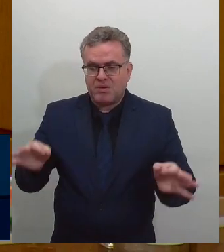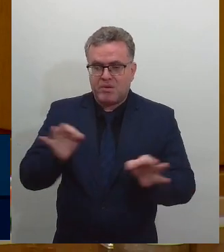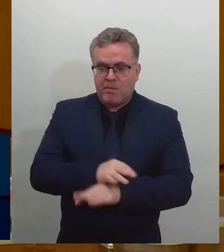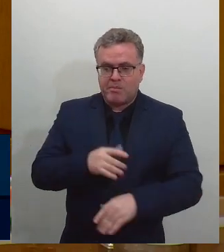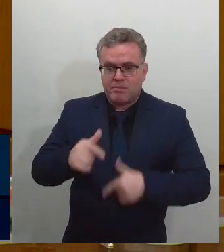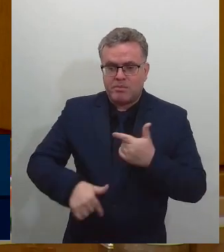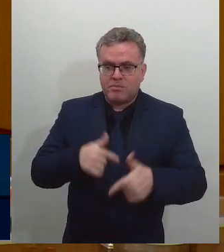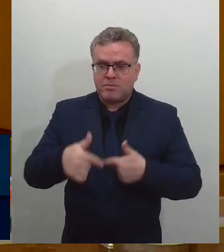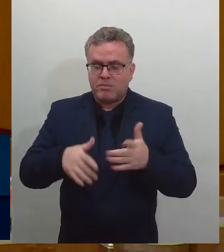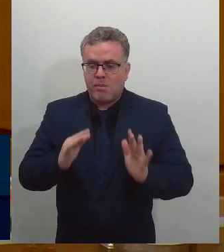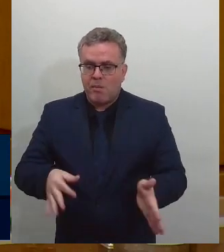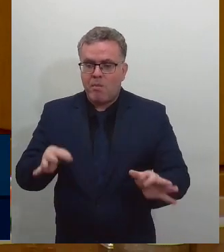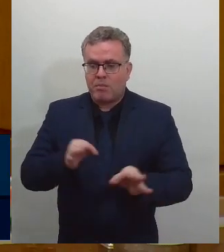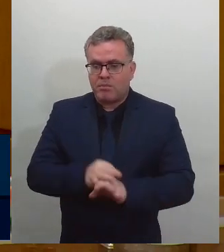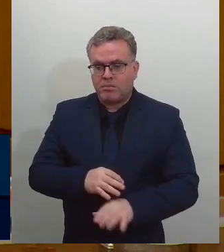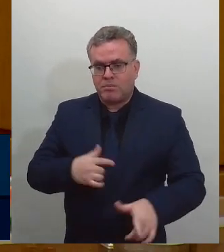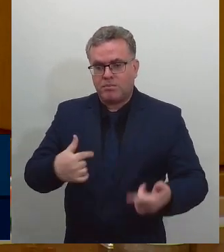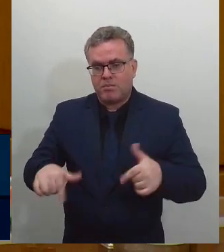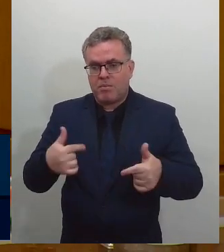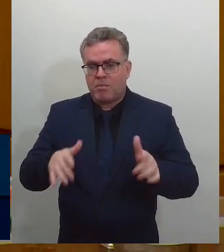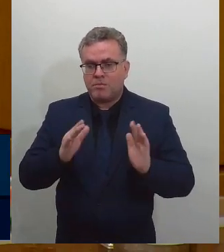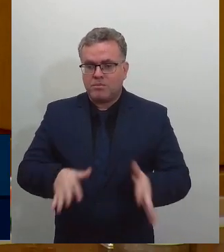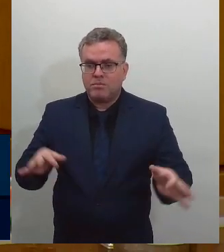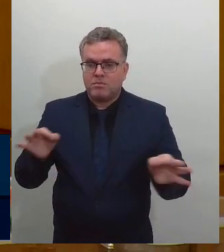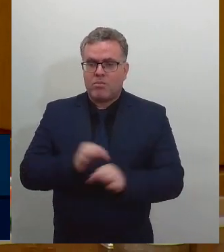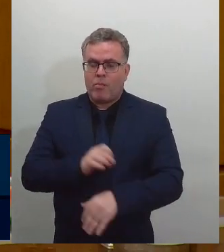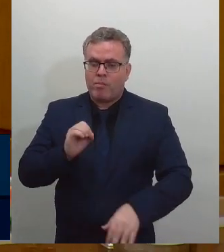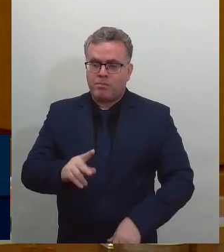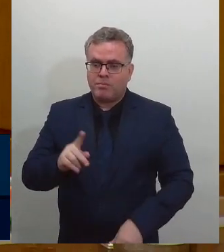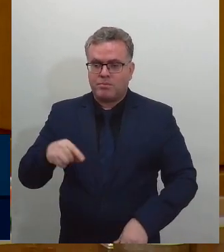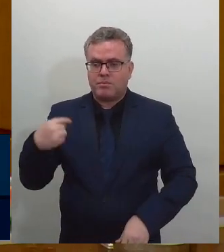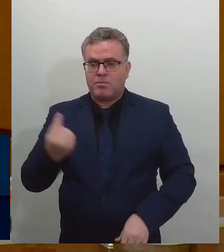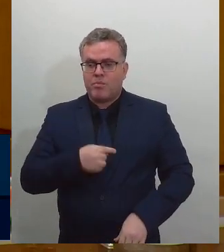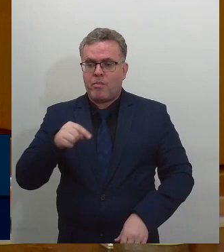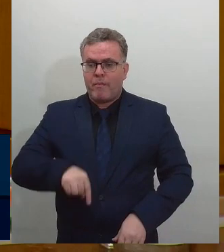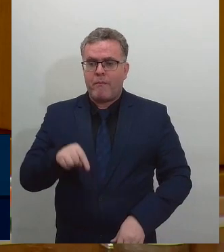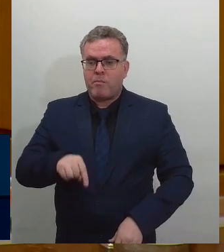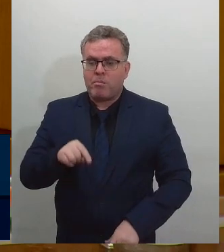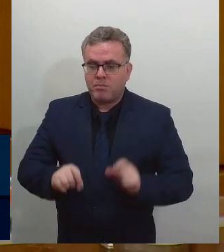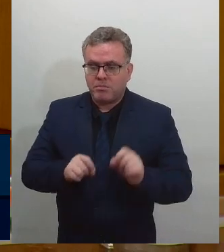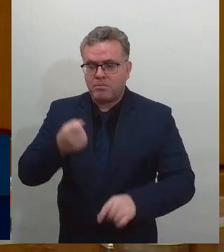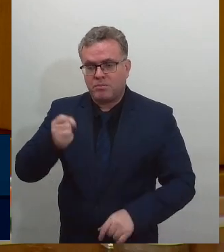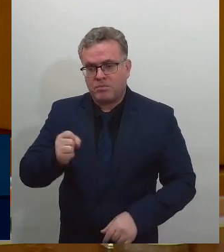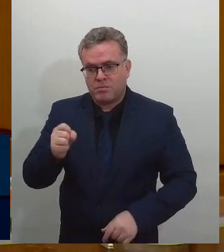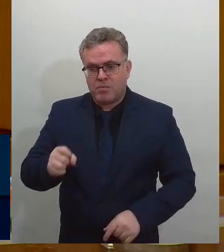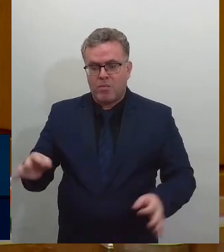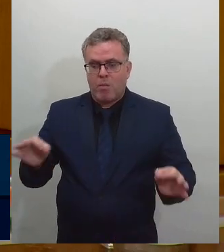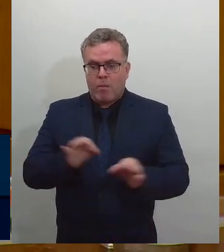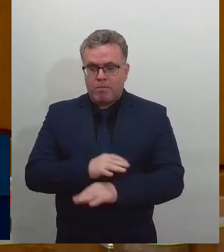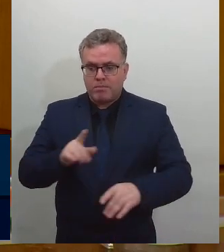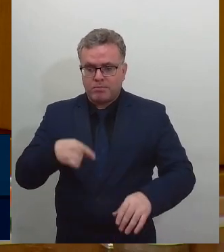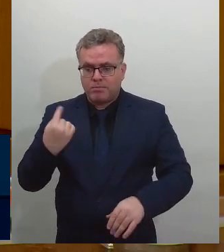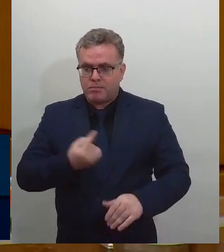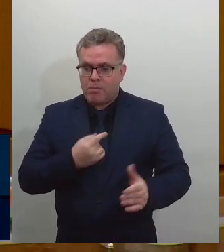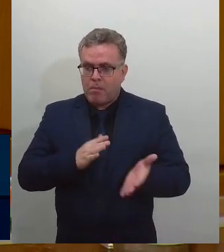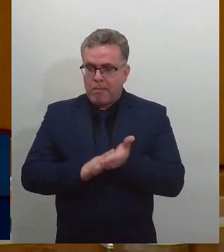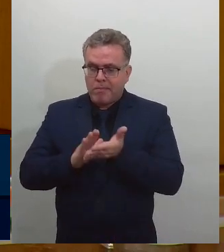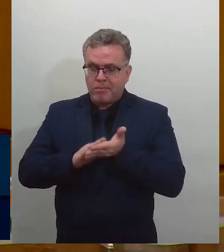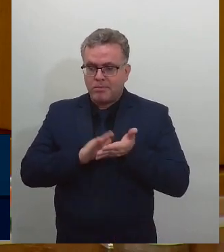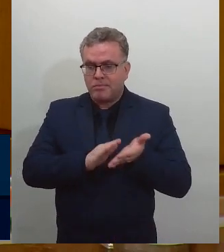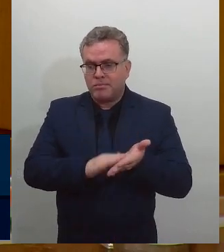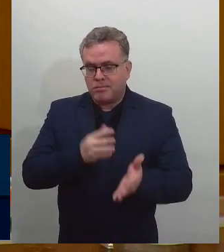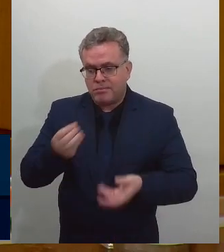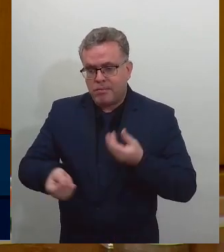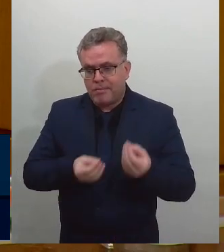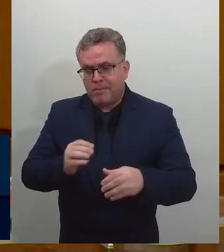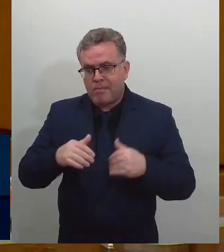desenvolvem, né, aqui no estado de Sergipe. A gente homenageou a professora Lucy Xocó, lá